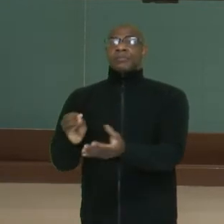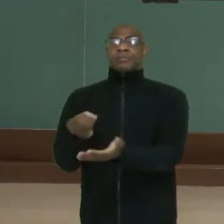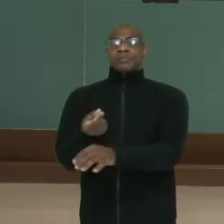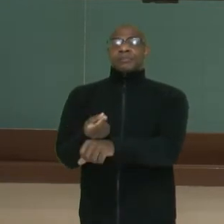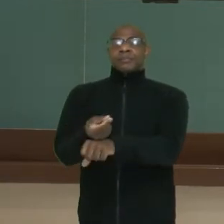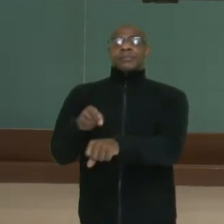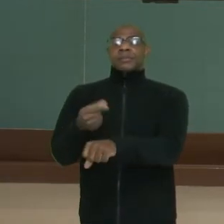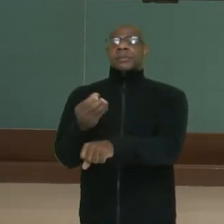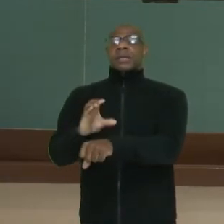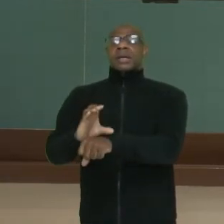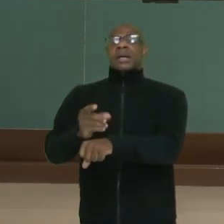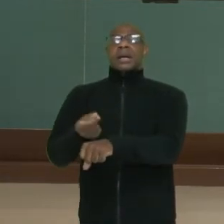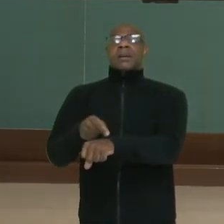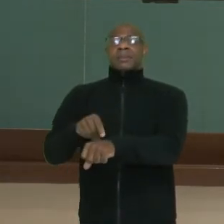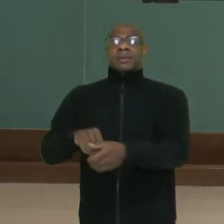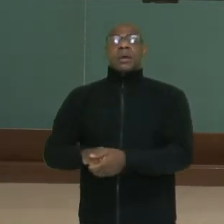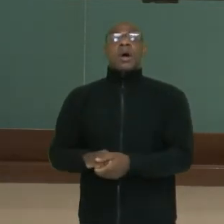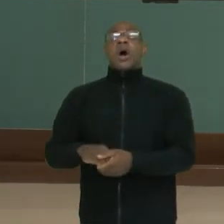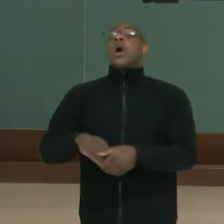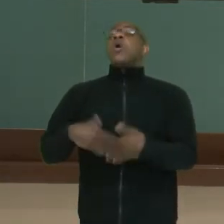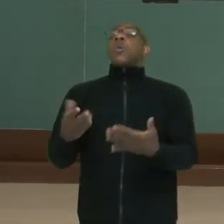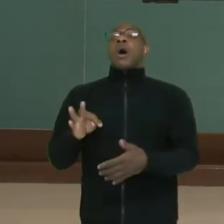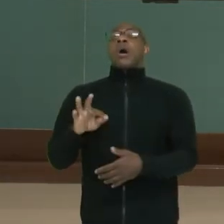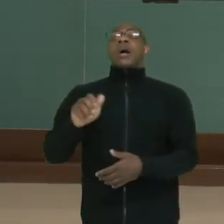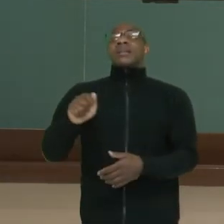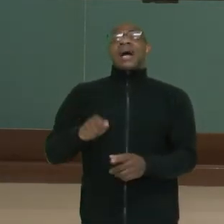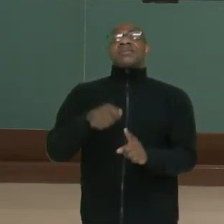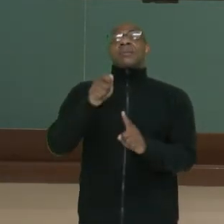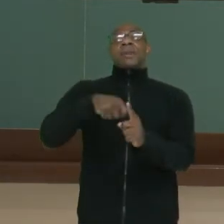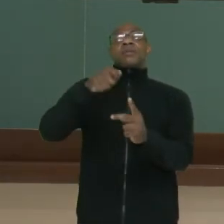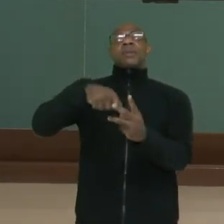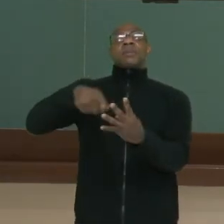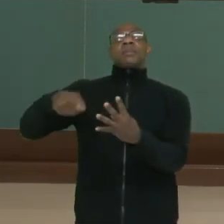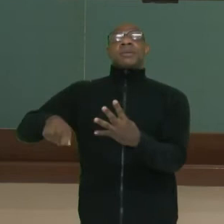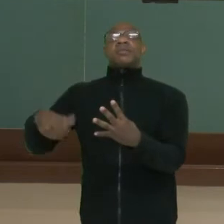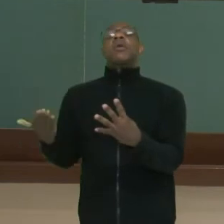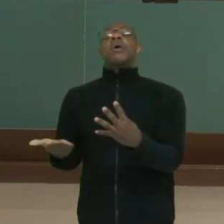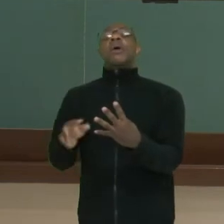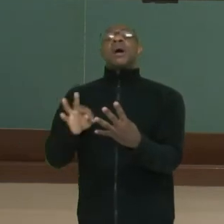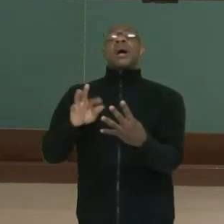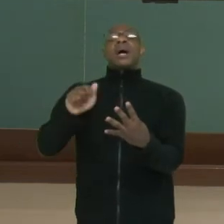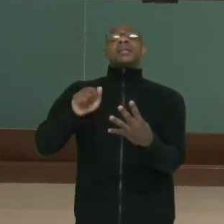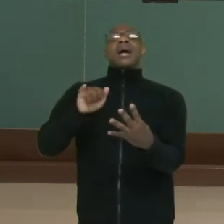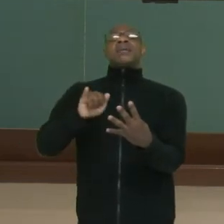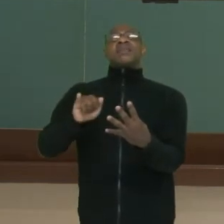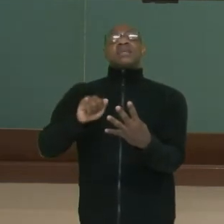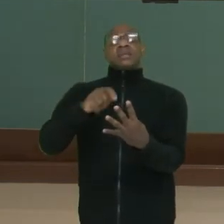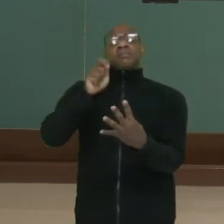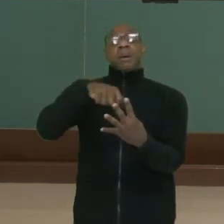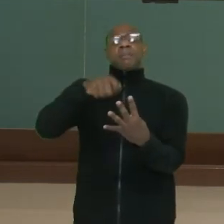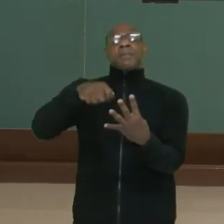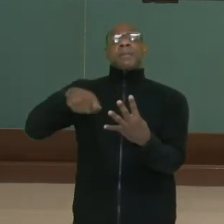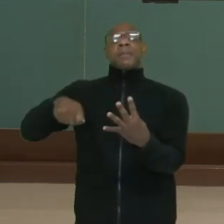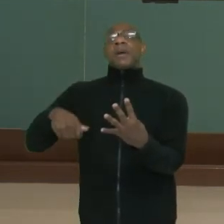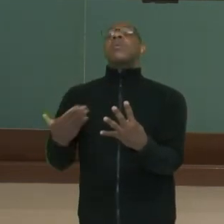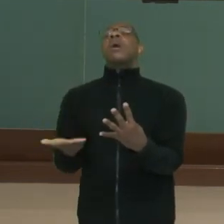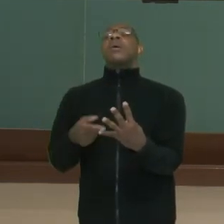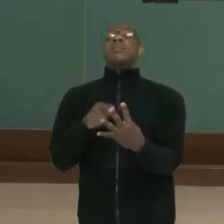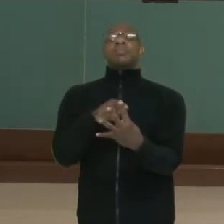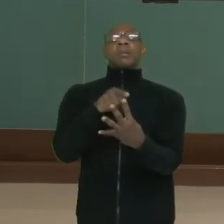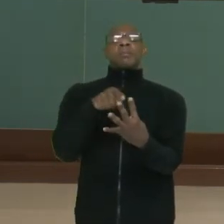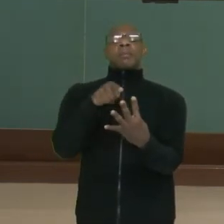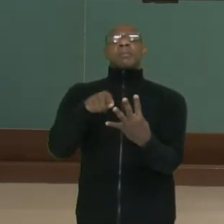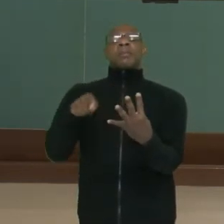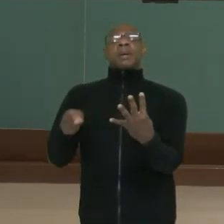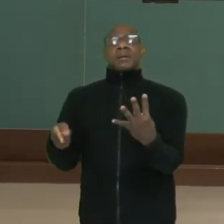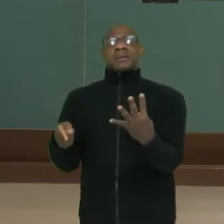taxa mensal equivalente nesse caso? Taxa mensal equivalente, ou seja, uma taxa que tanto faz se eu